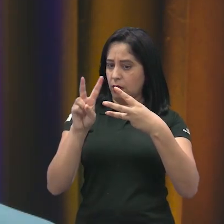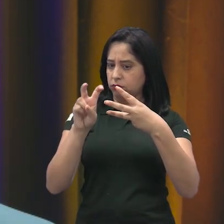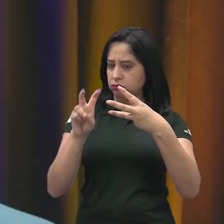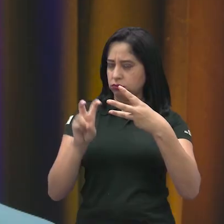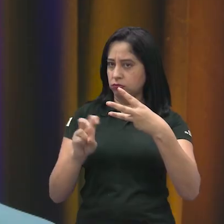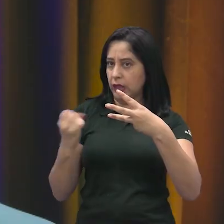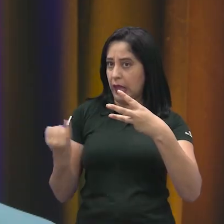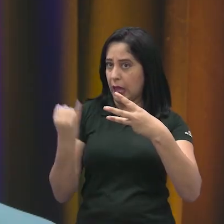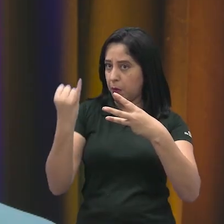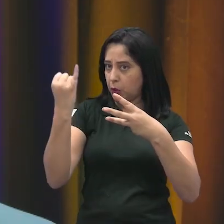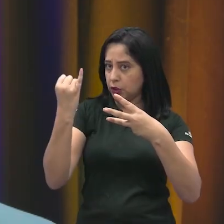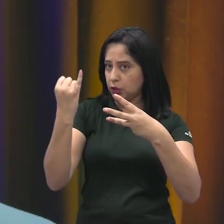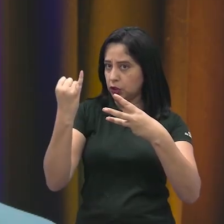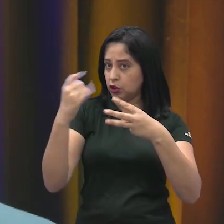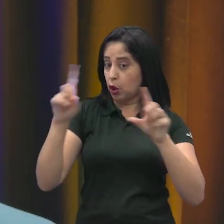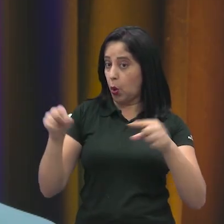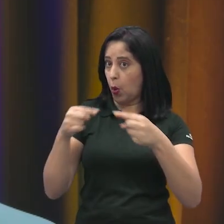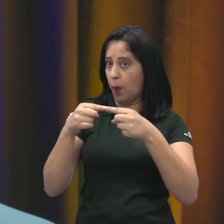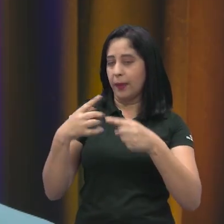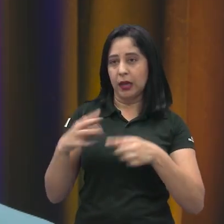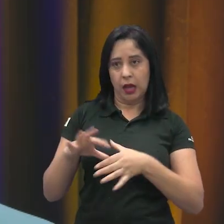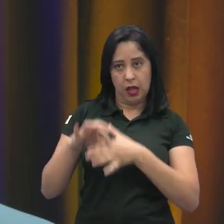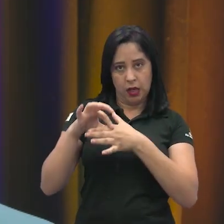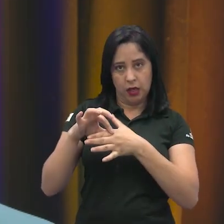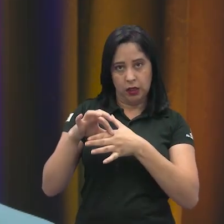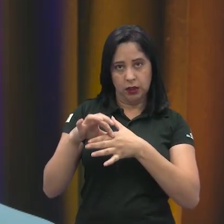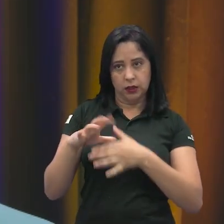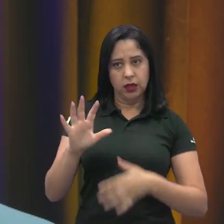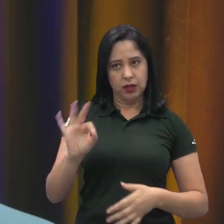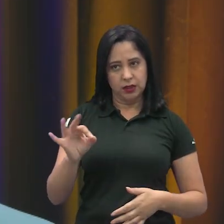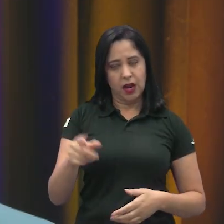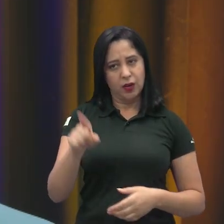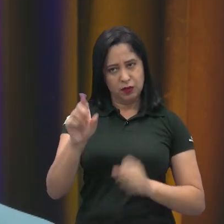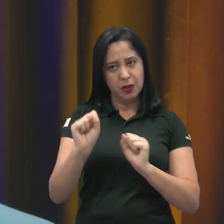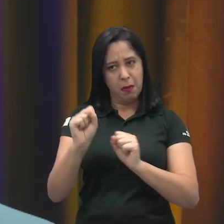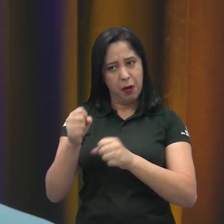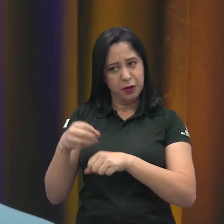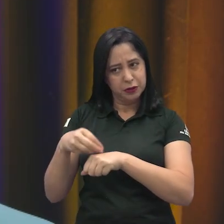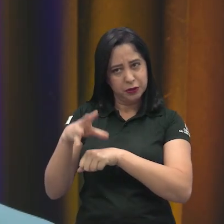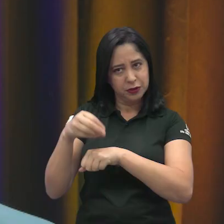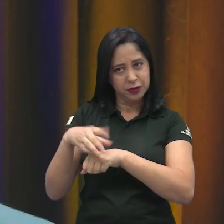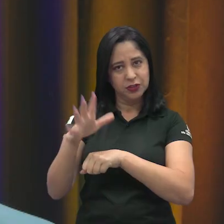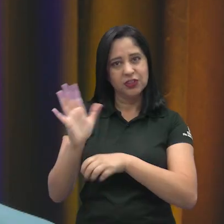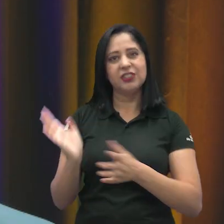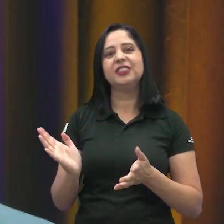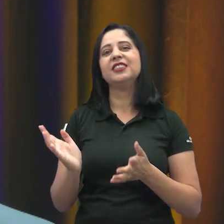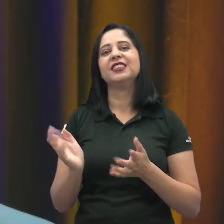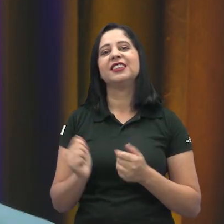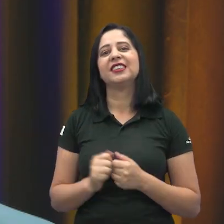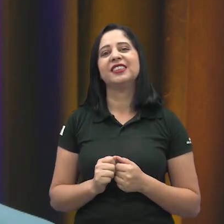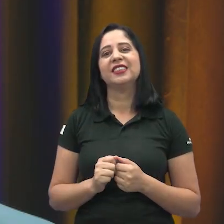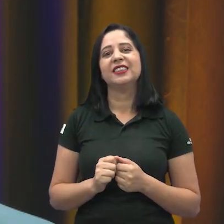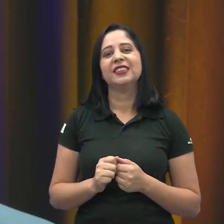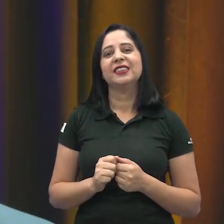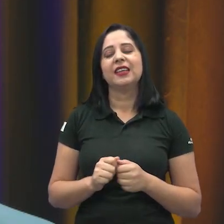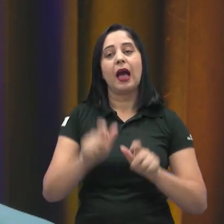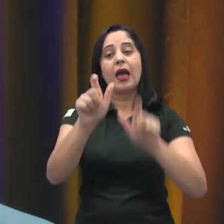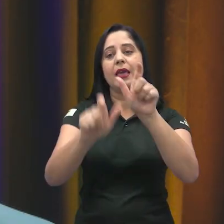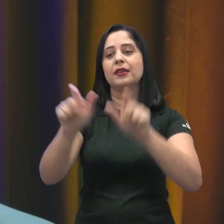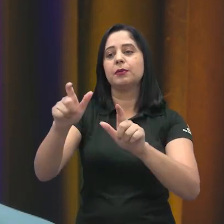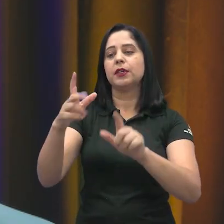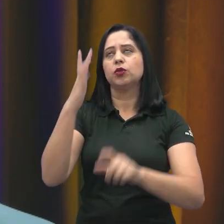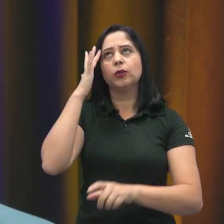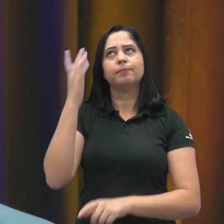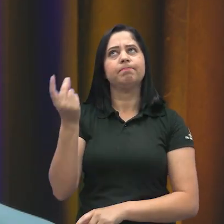na sua visão como líder, para trazer para o pessoal de casa entender um pouquinho mais o que vai fazer eles startar essa